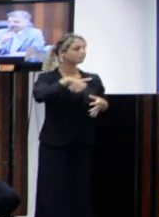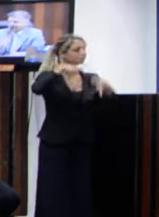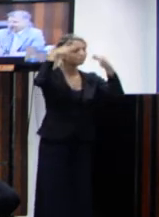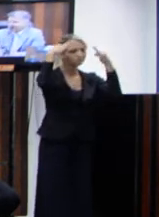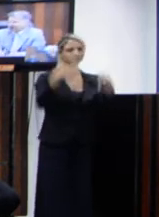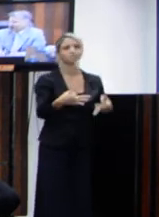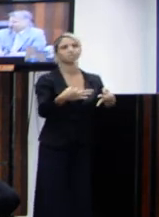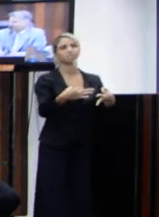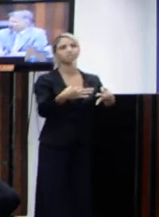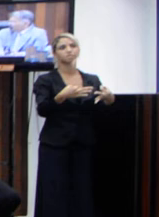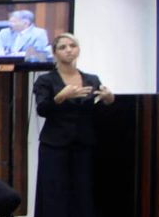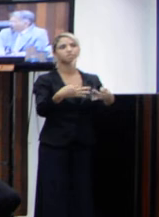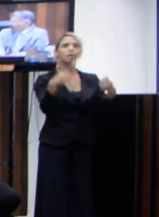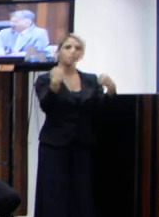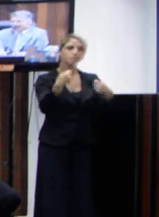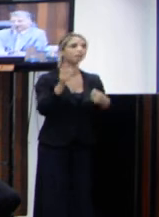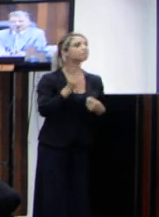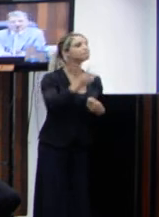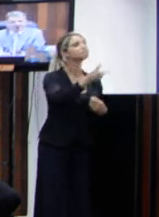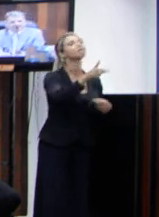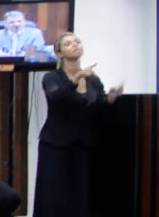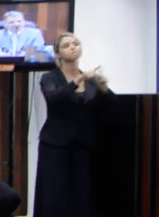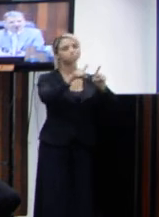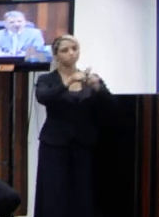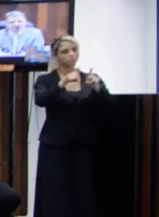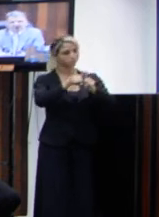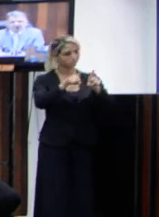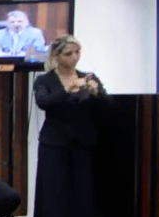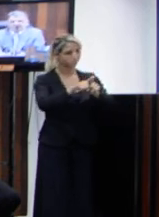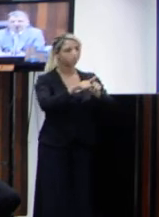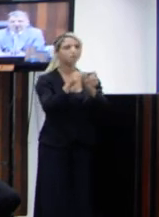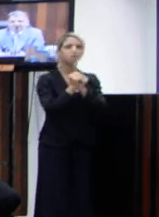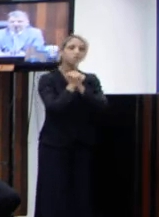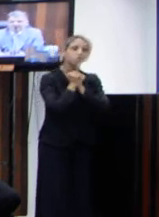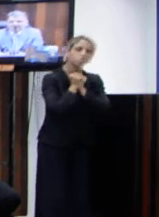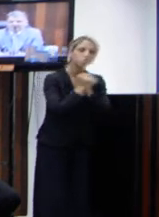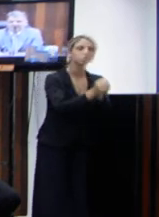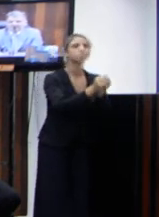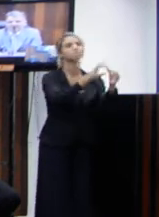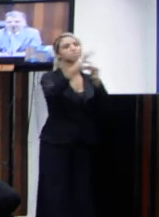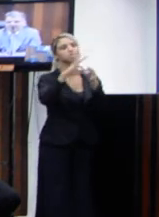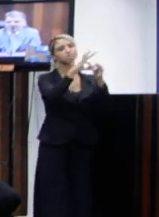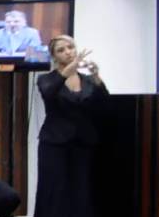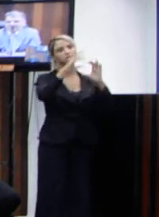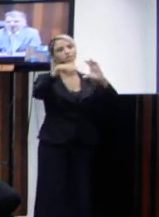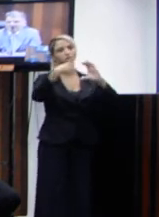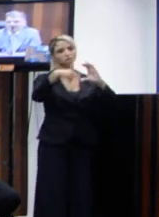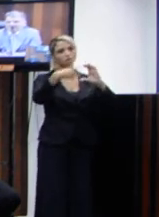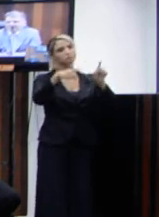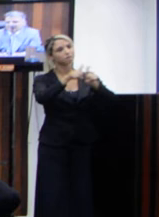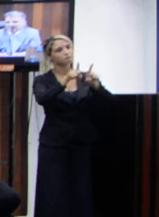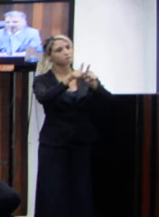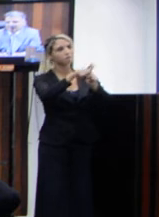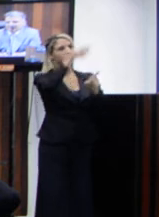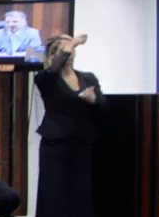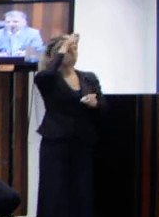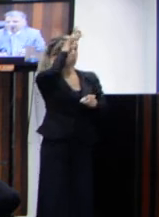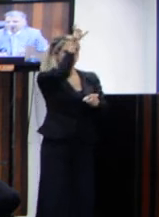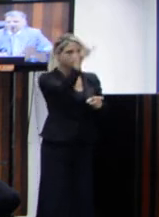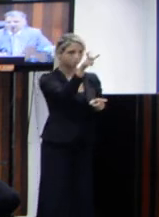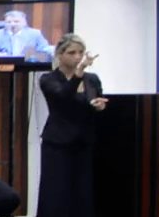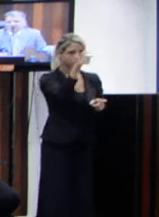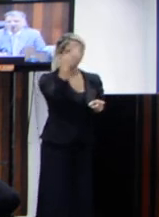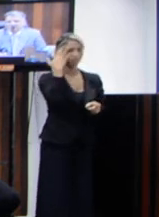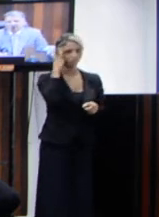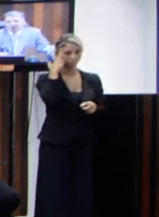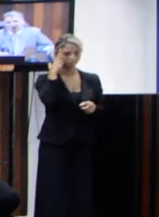você precisará de nós também. A gente tem essa consciência e você, o vereador,